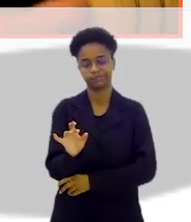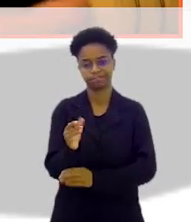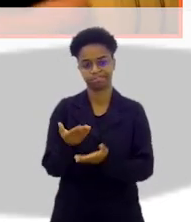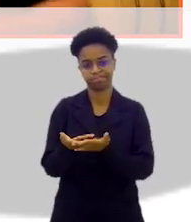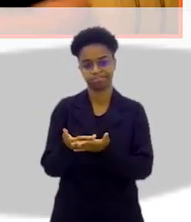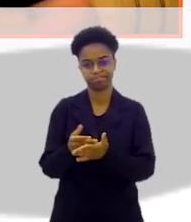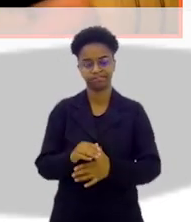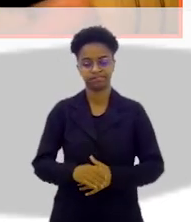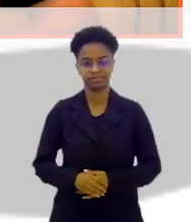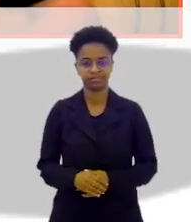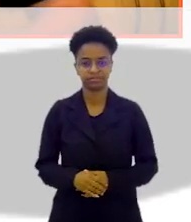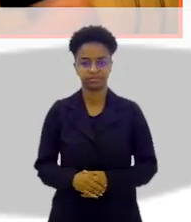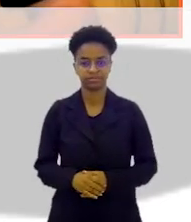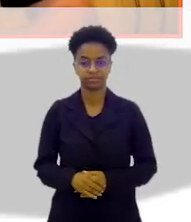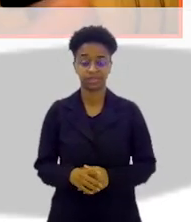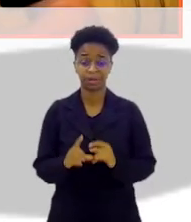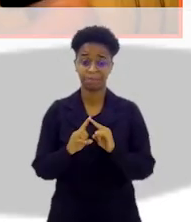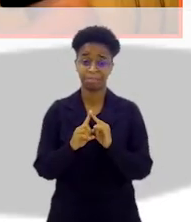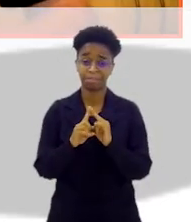praticamente sozinho.